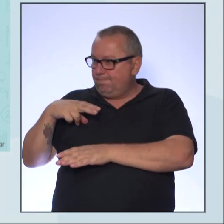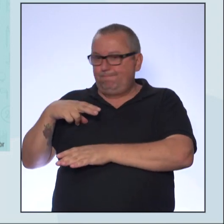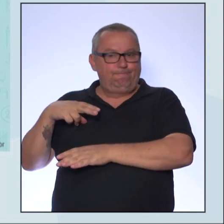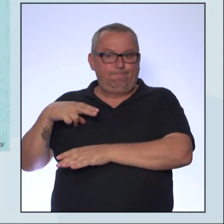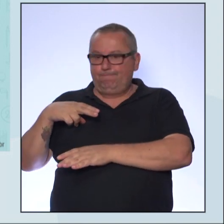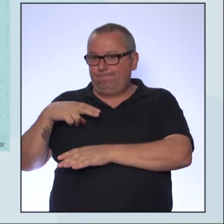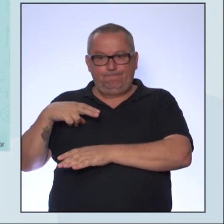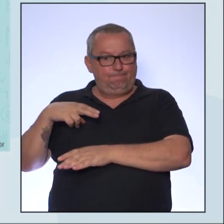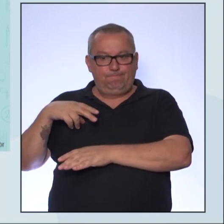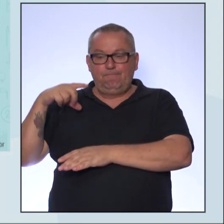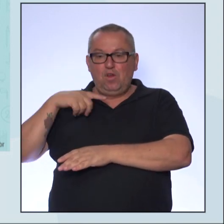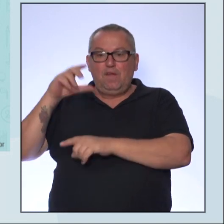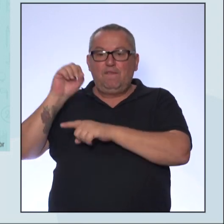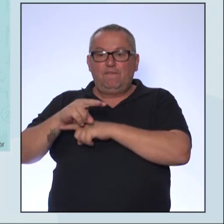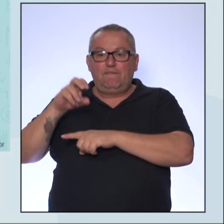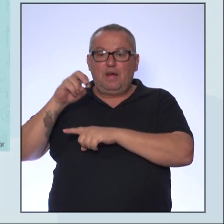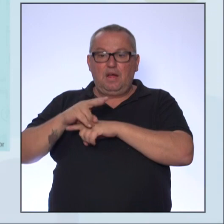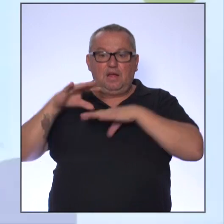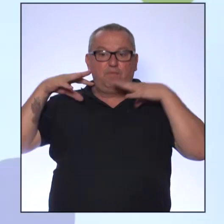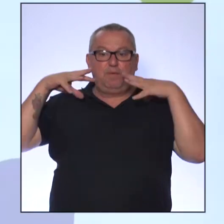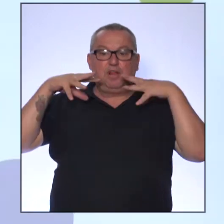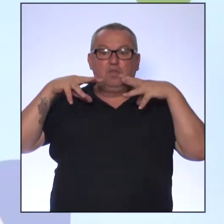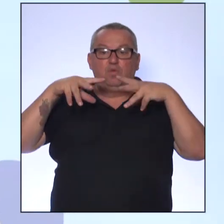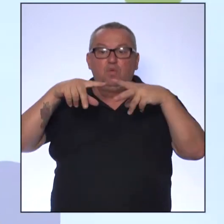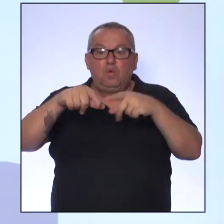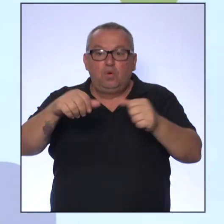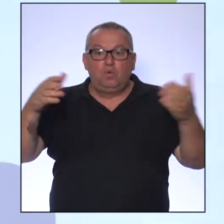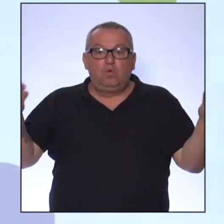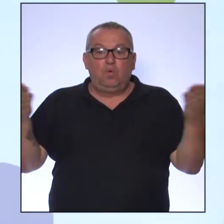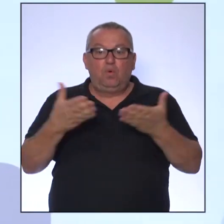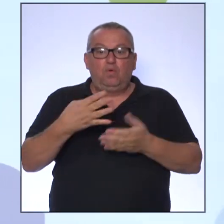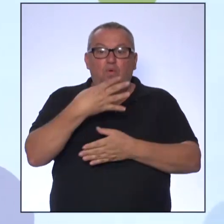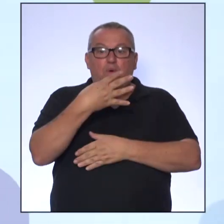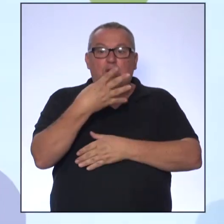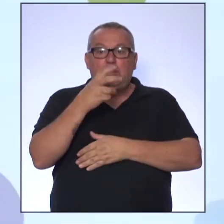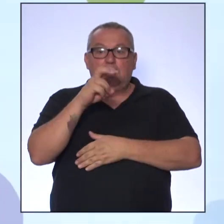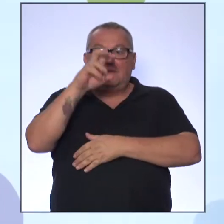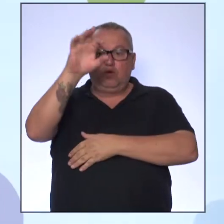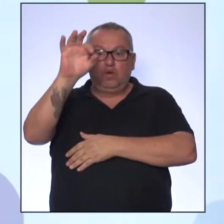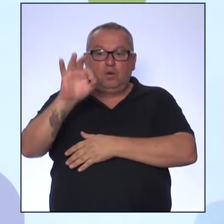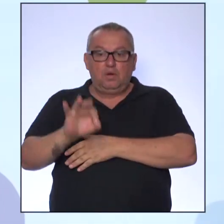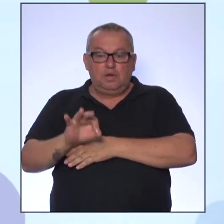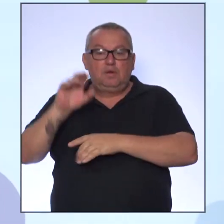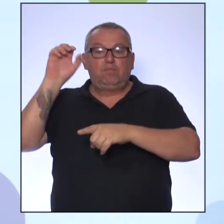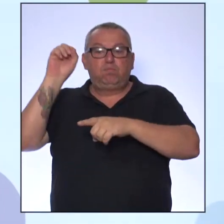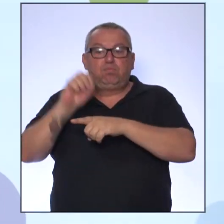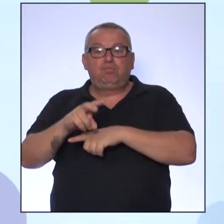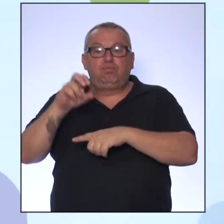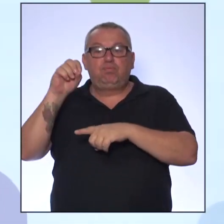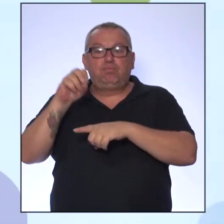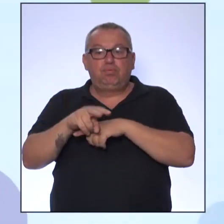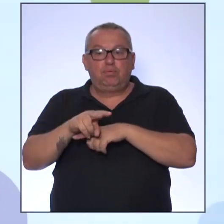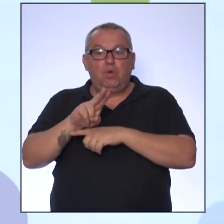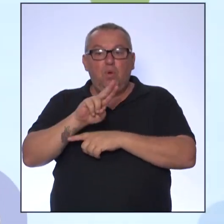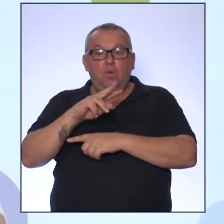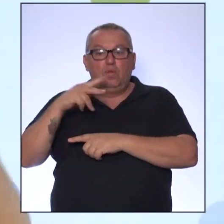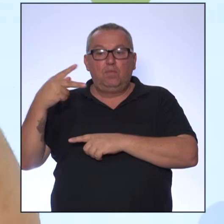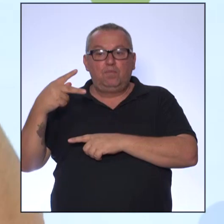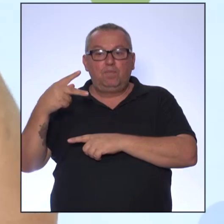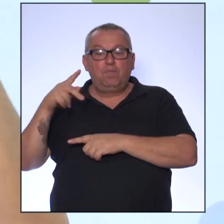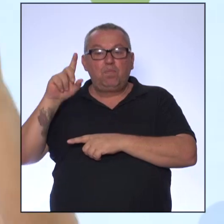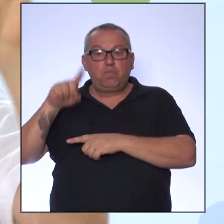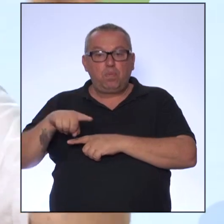Não. Tem vaga para todos. Hoje, 45% das vagas da USP